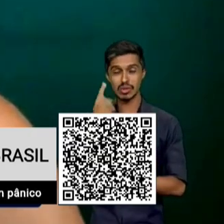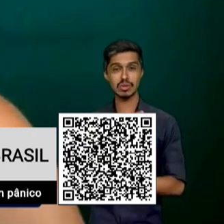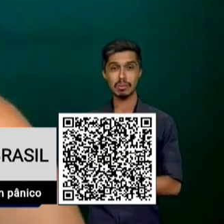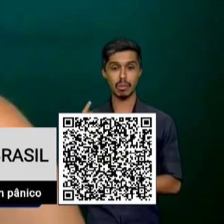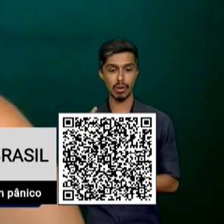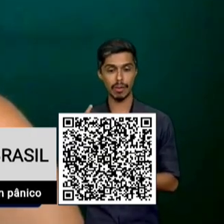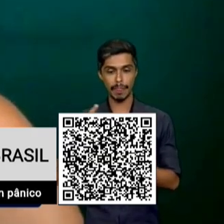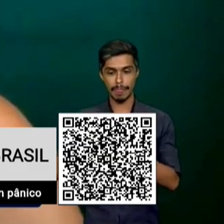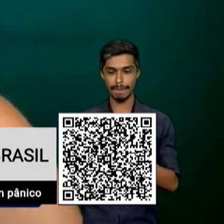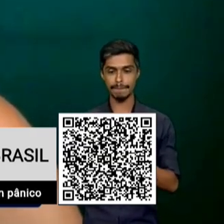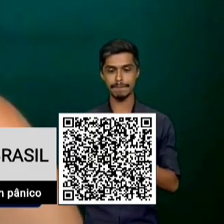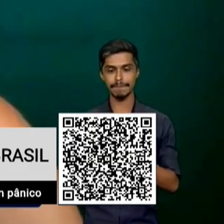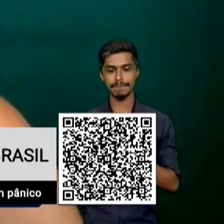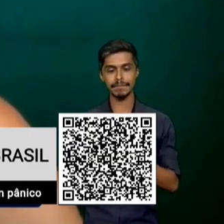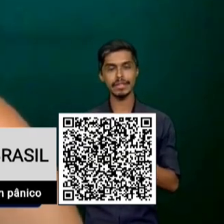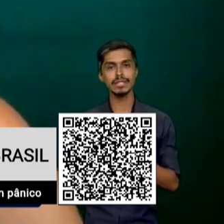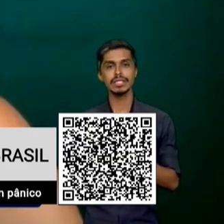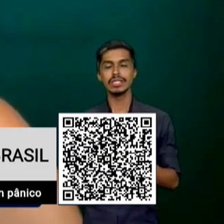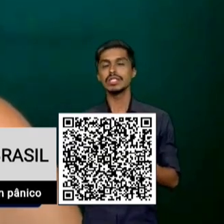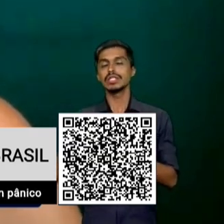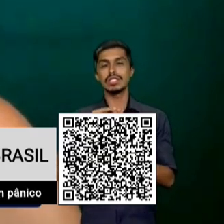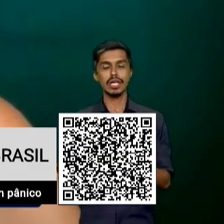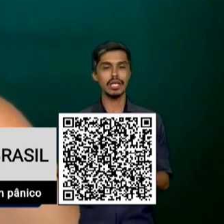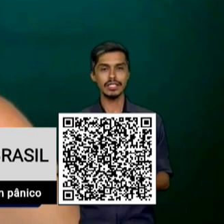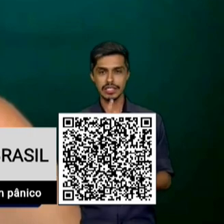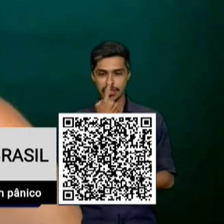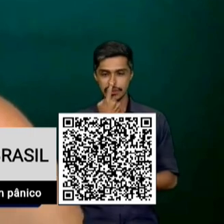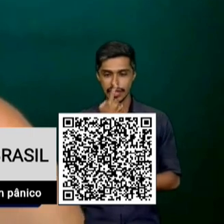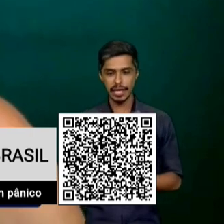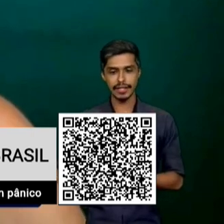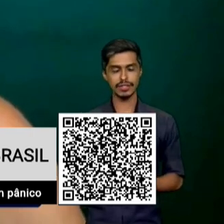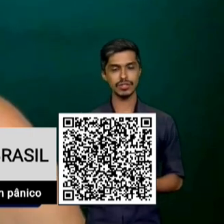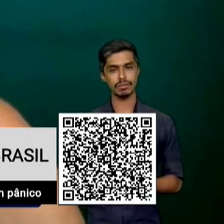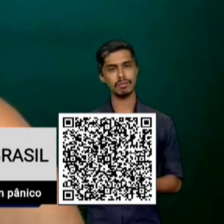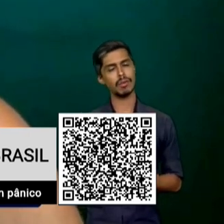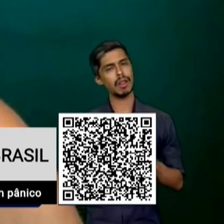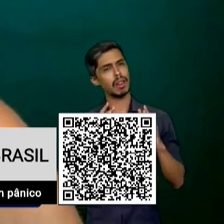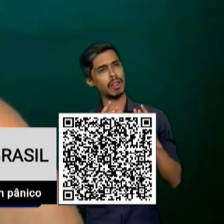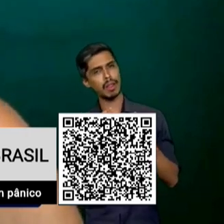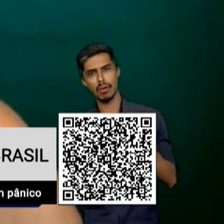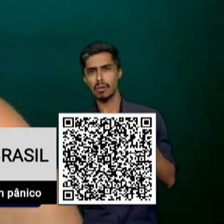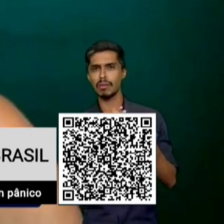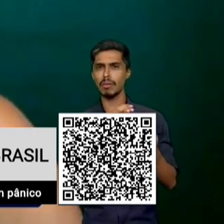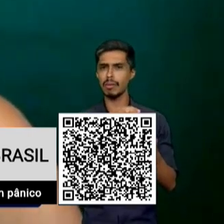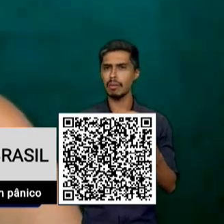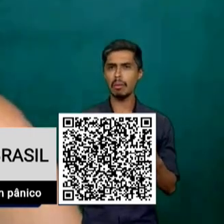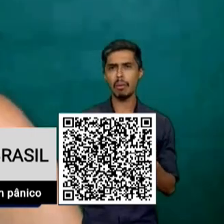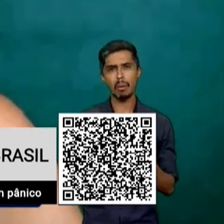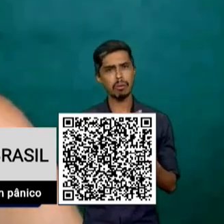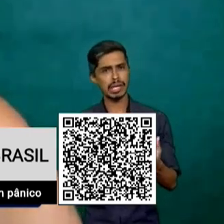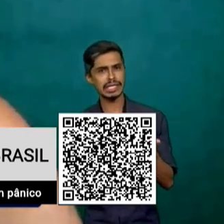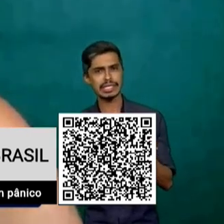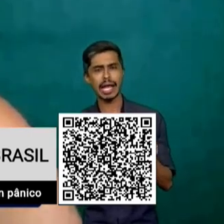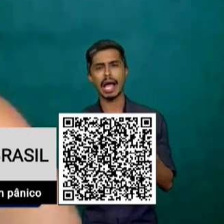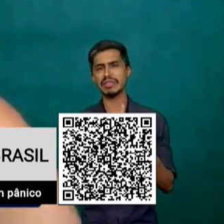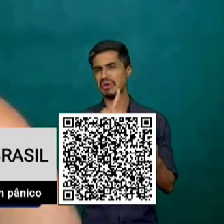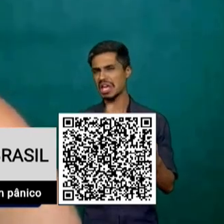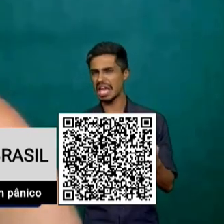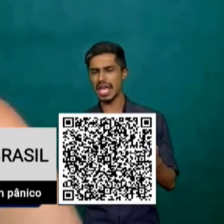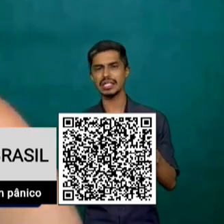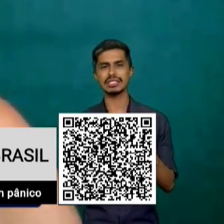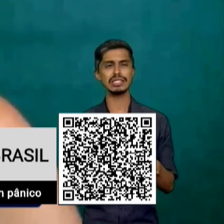pessoas dos seus vínculos íntimos, né? Geralmente um companheiro ou ex-companheiro, alguém dali de sua